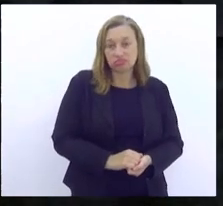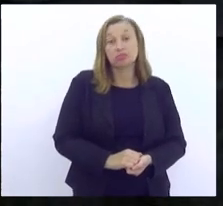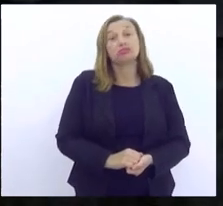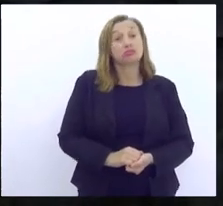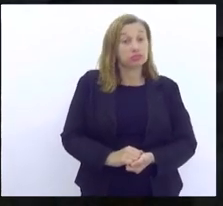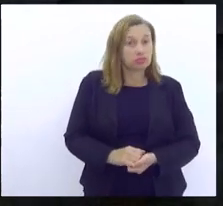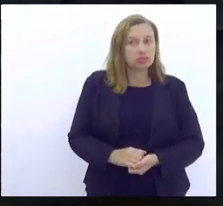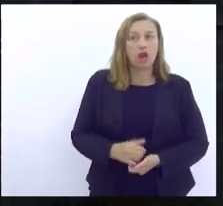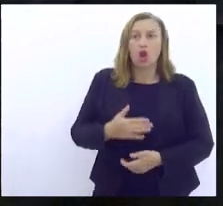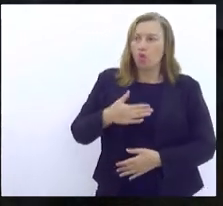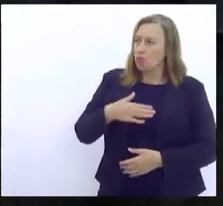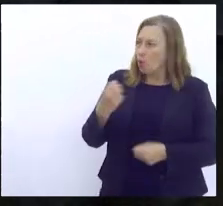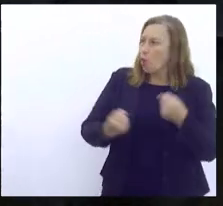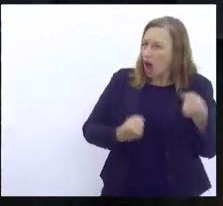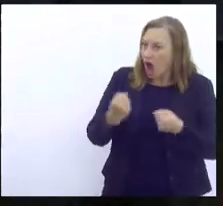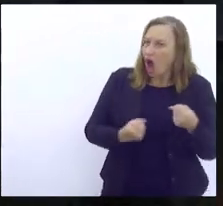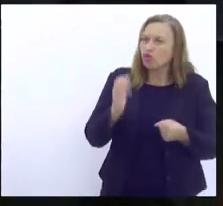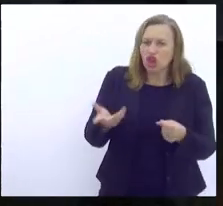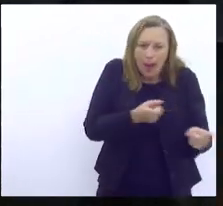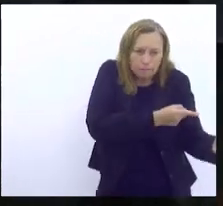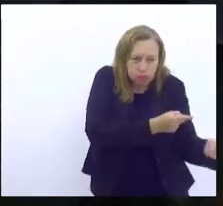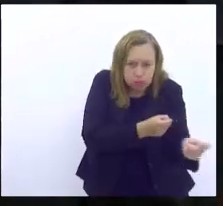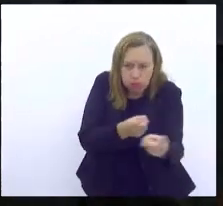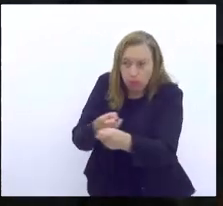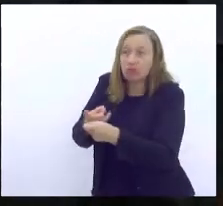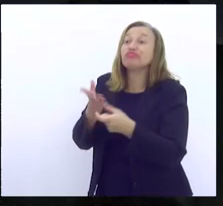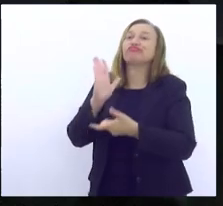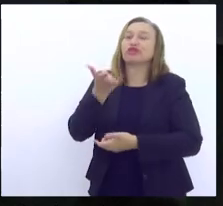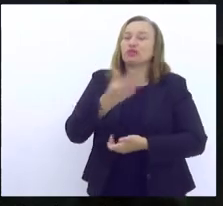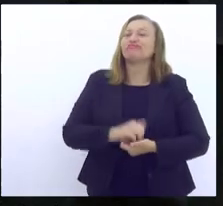O meu carro já recebeu tiros.